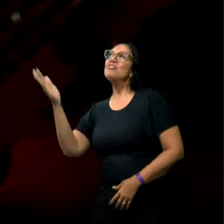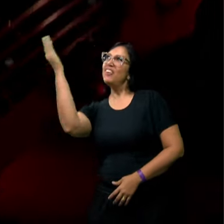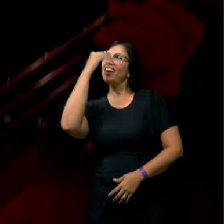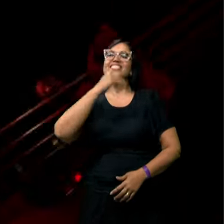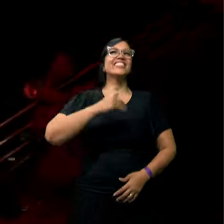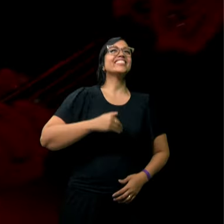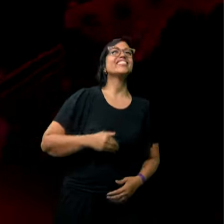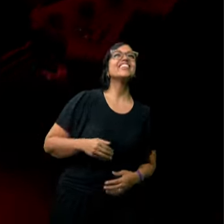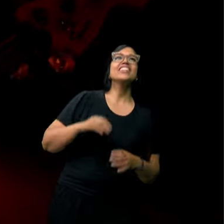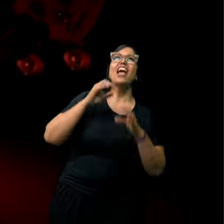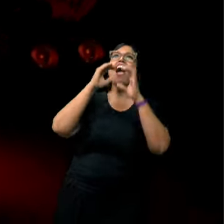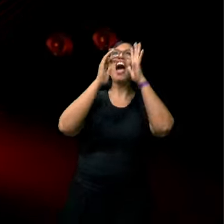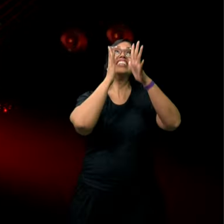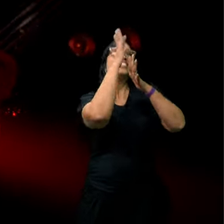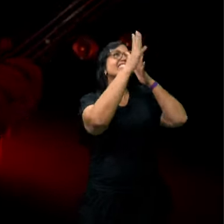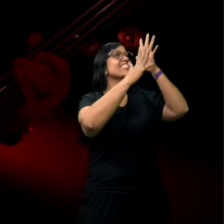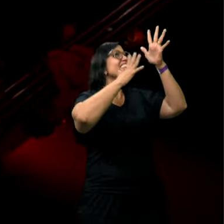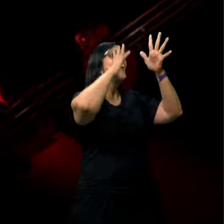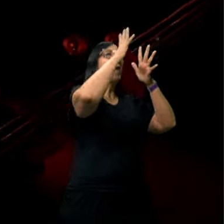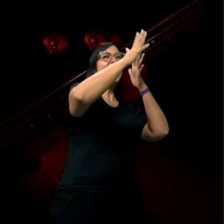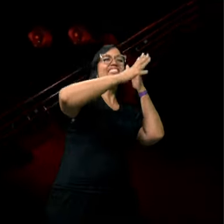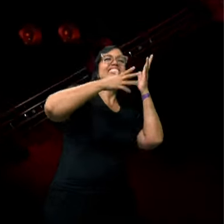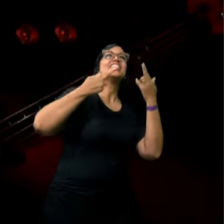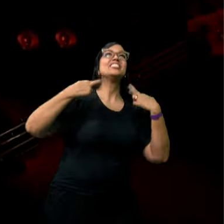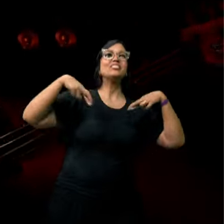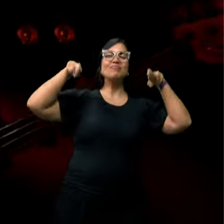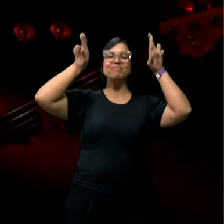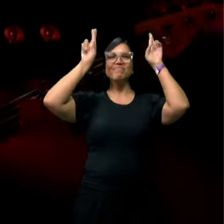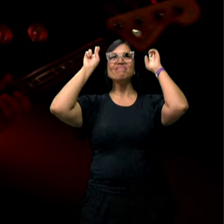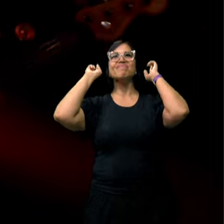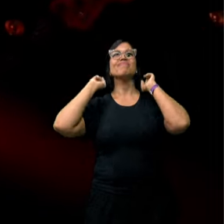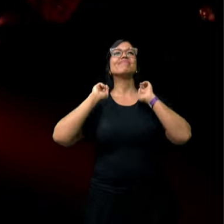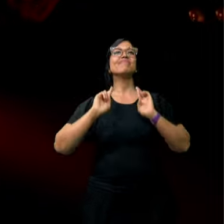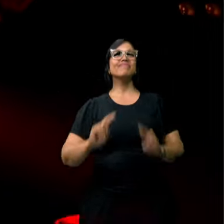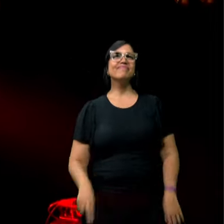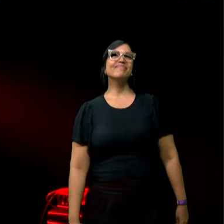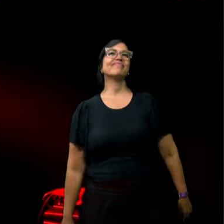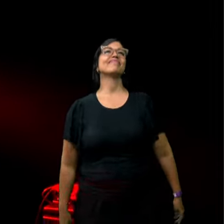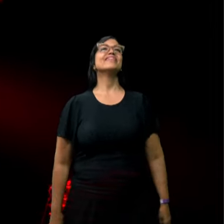cantar uma canção ao Cordeiro.